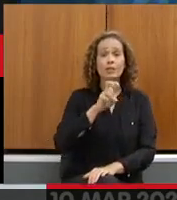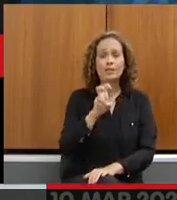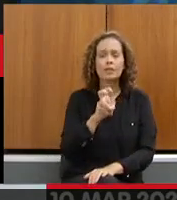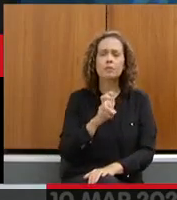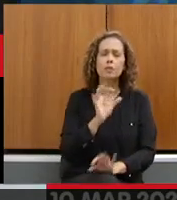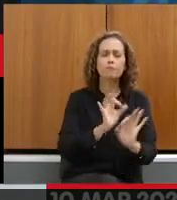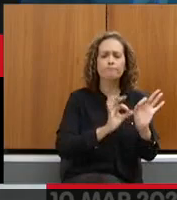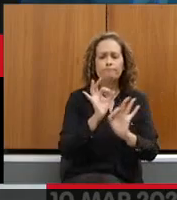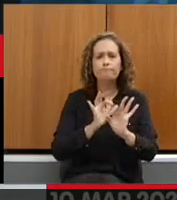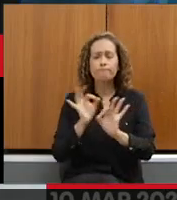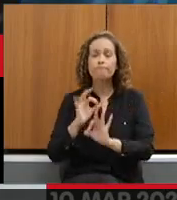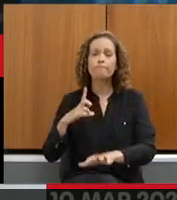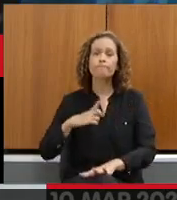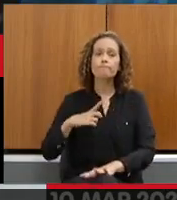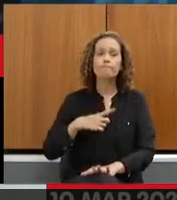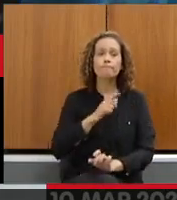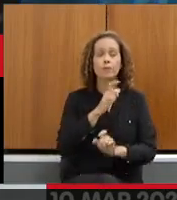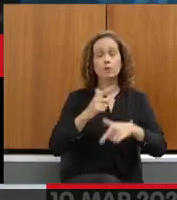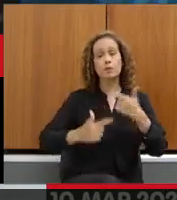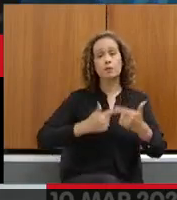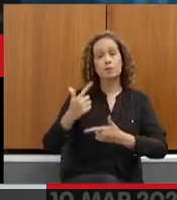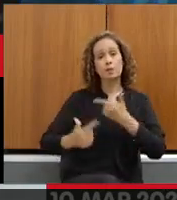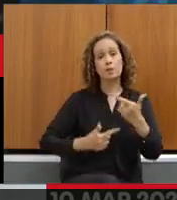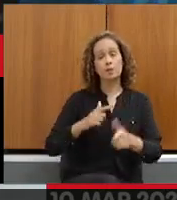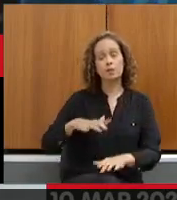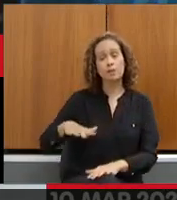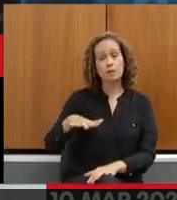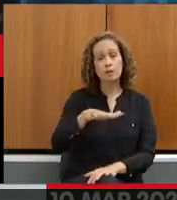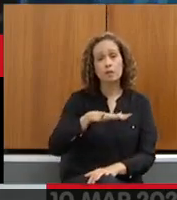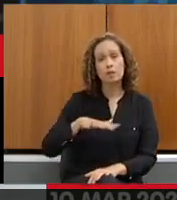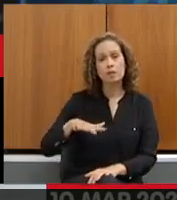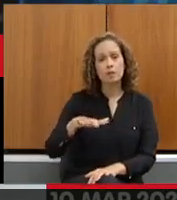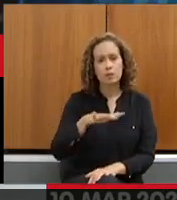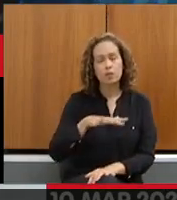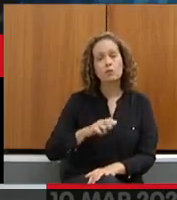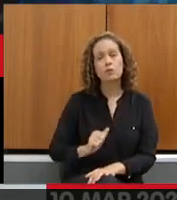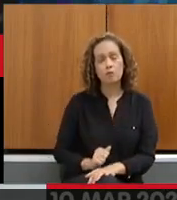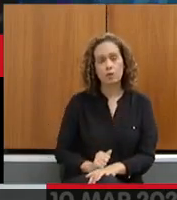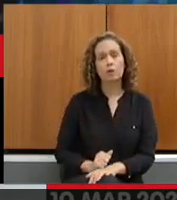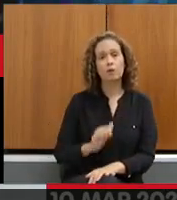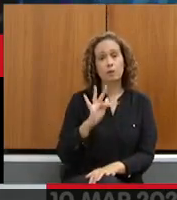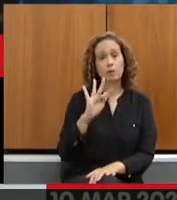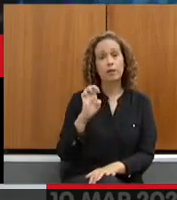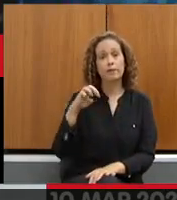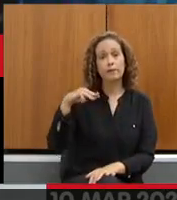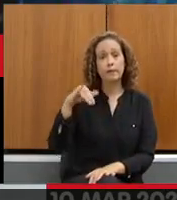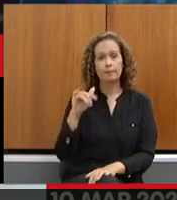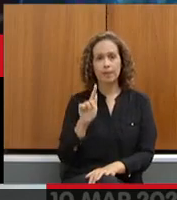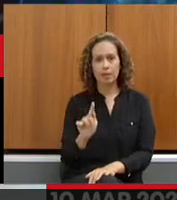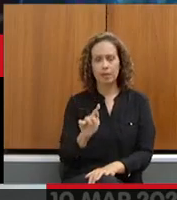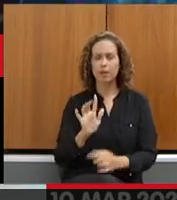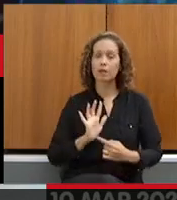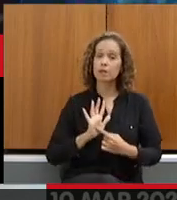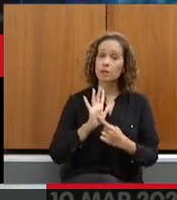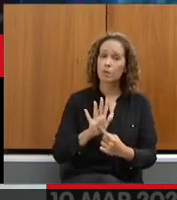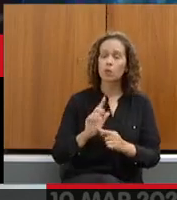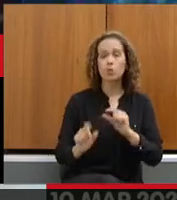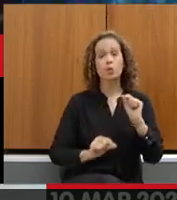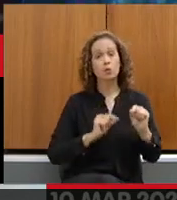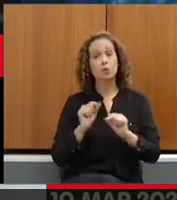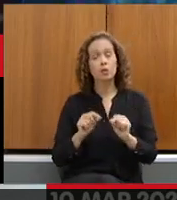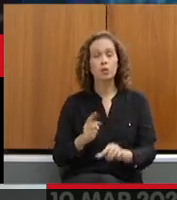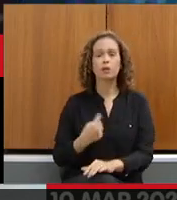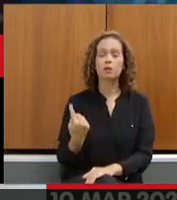de recursos humanos na região metropolitana para trabalhar na fênix Isso mostra que nós estamos